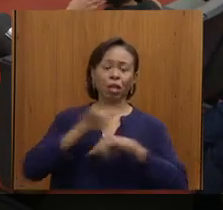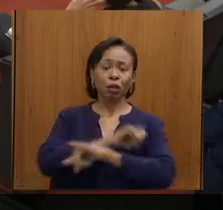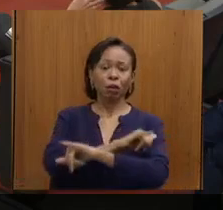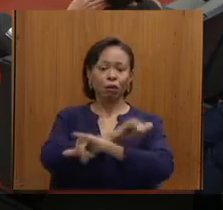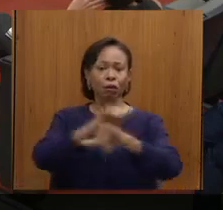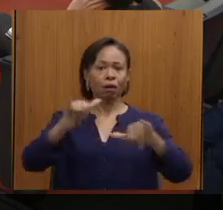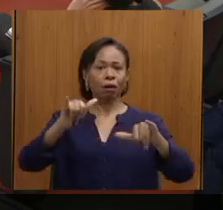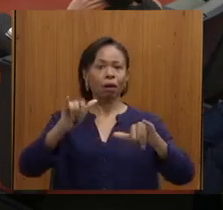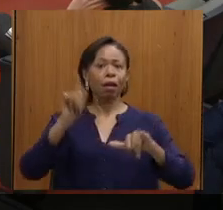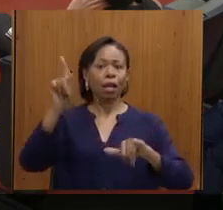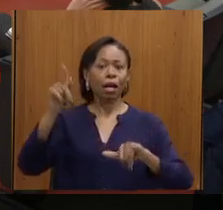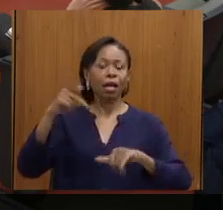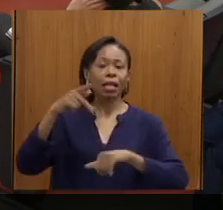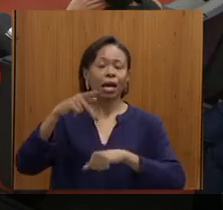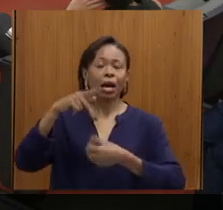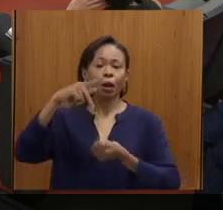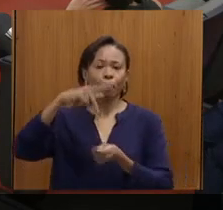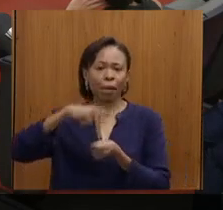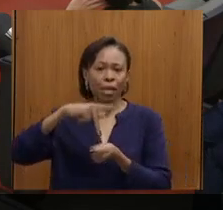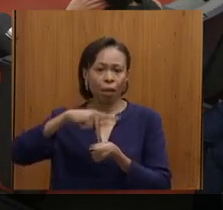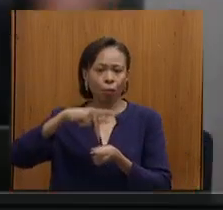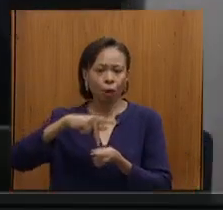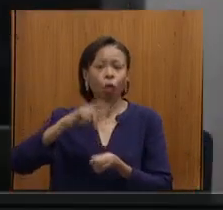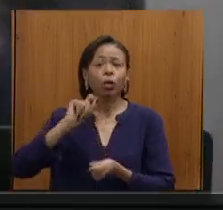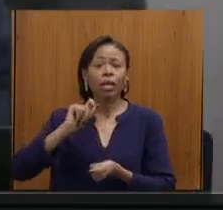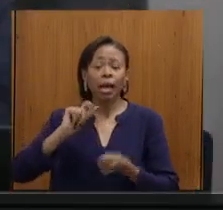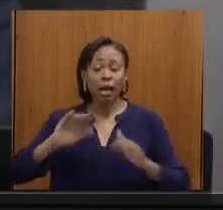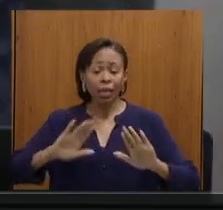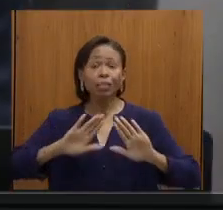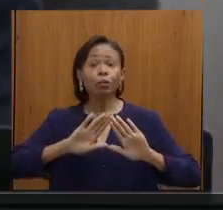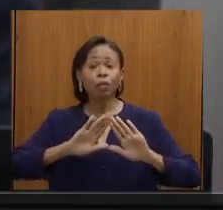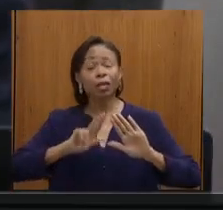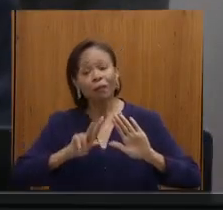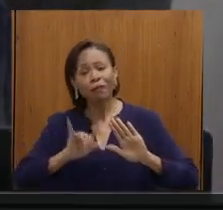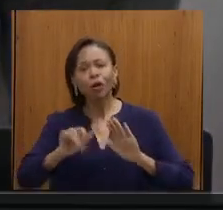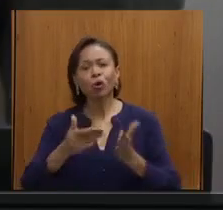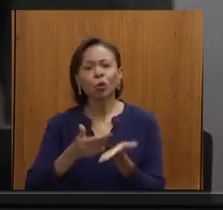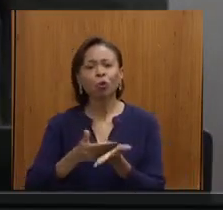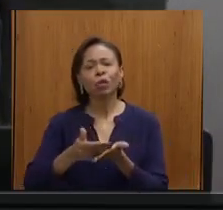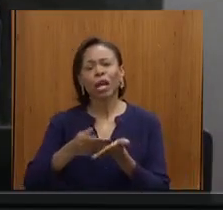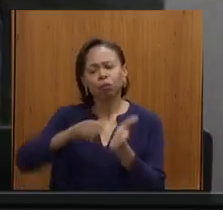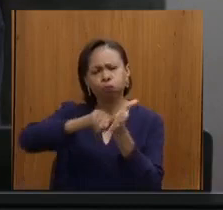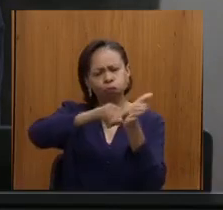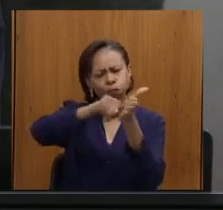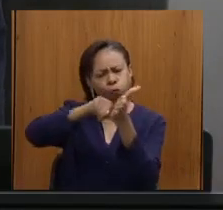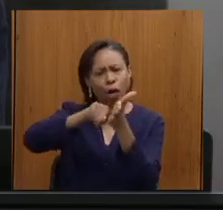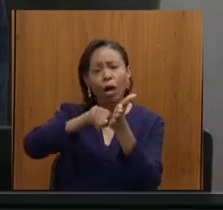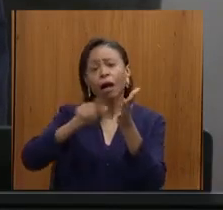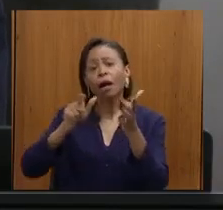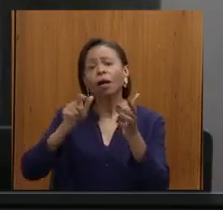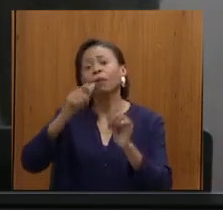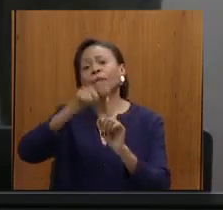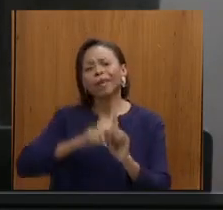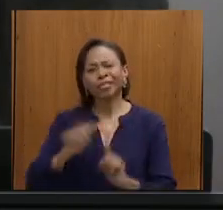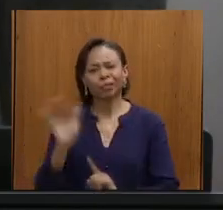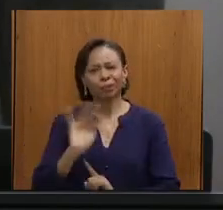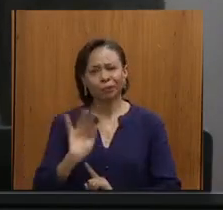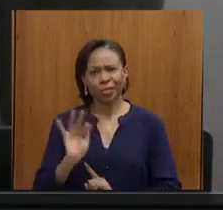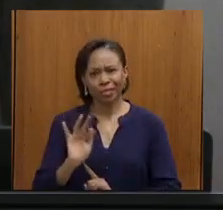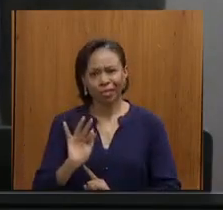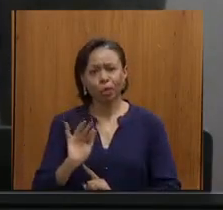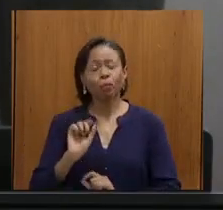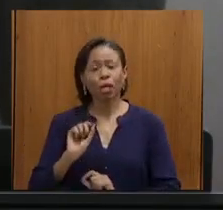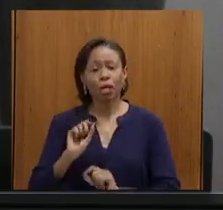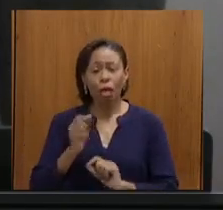público hoje lá em Pirapora que a Assembleia vai começar a fazer as consultas em fevereiro para antecipar